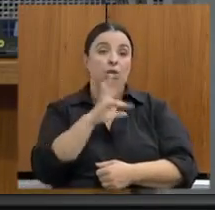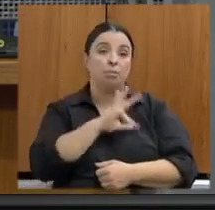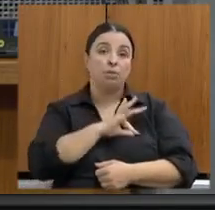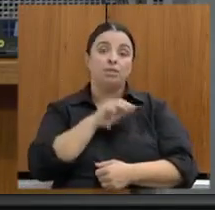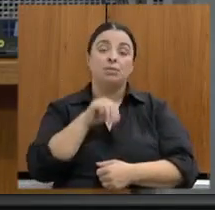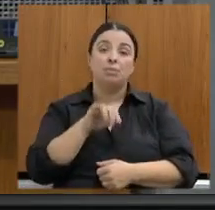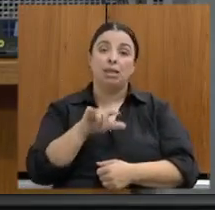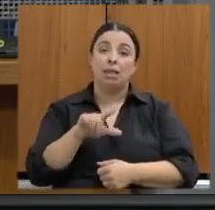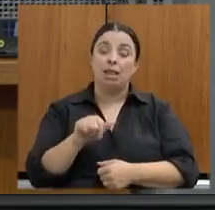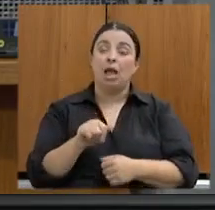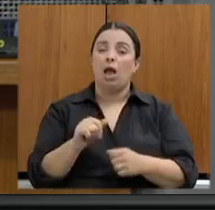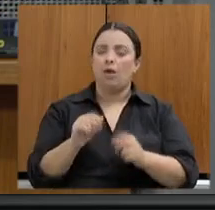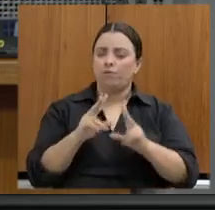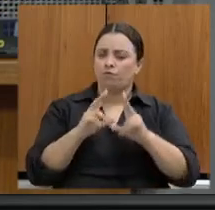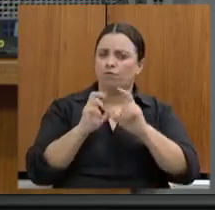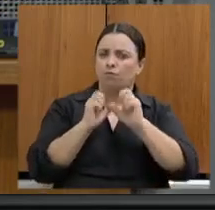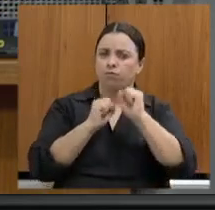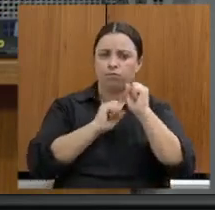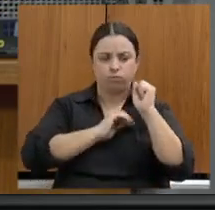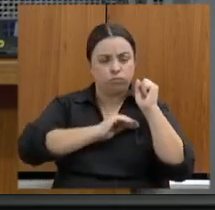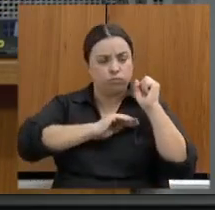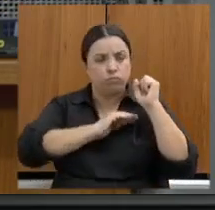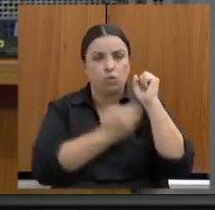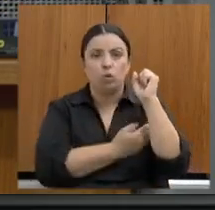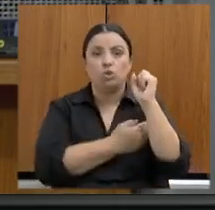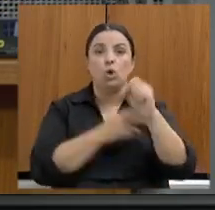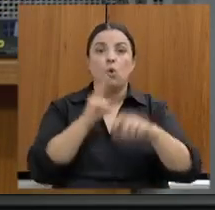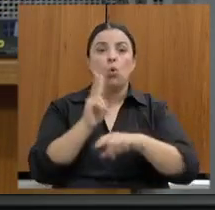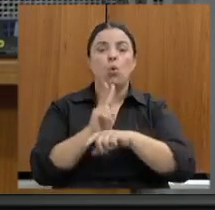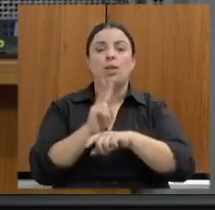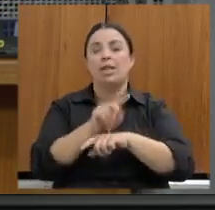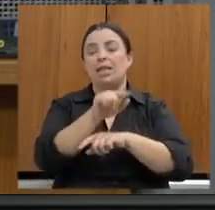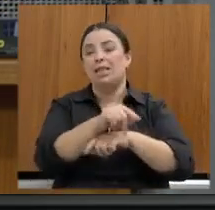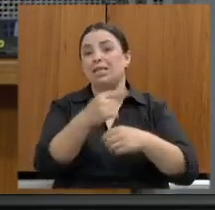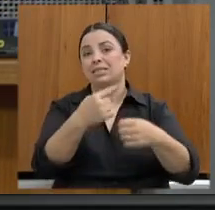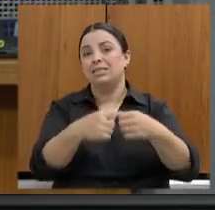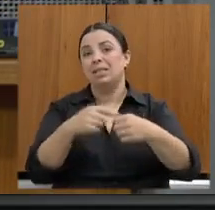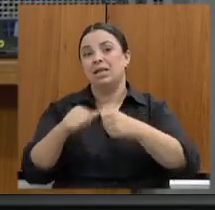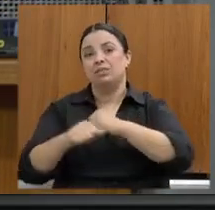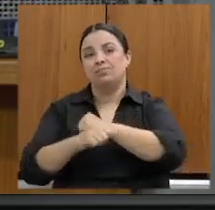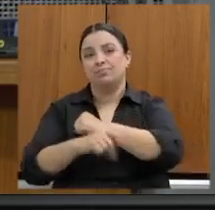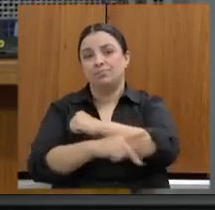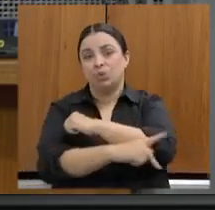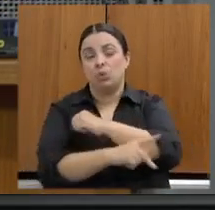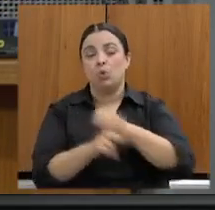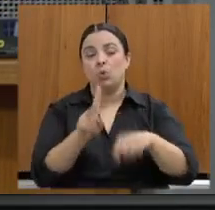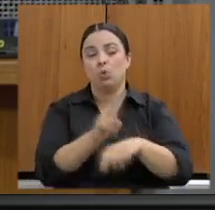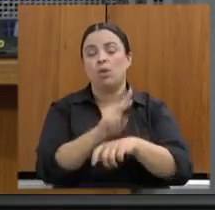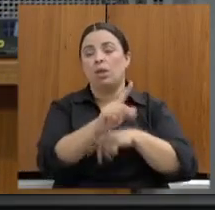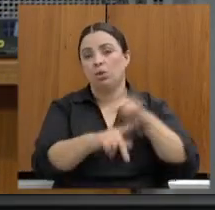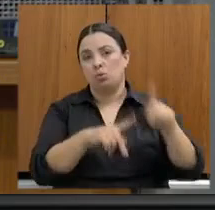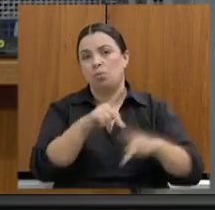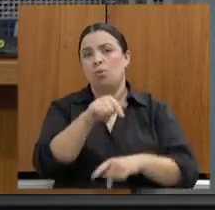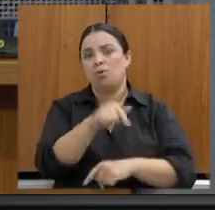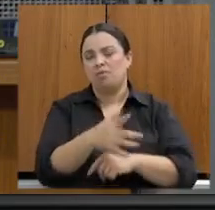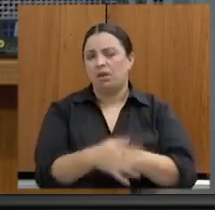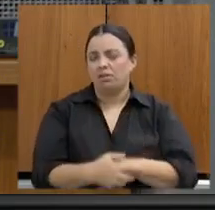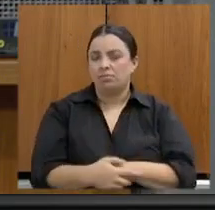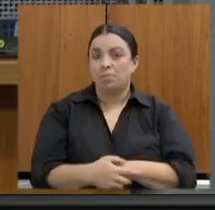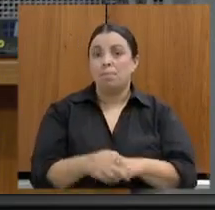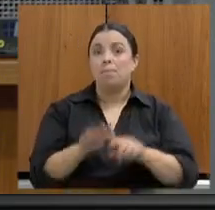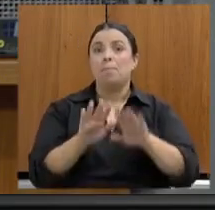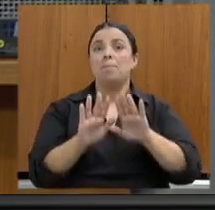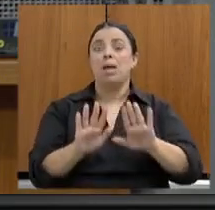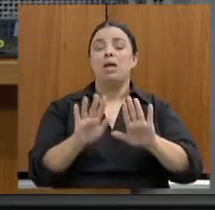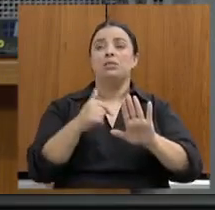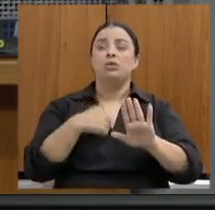ali Além Paraíba é cuidando daquela população tão querida mas eu queria aqui na verdade é fazer